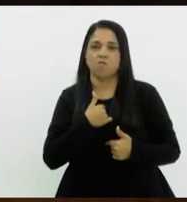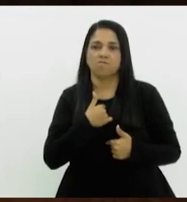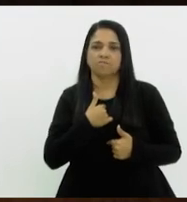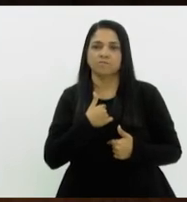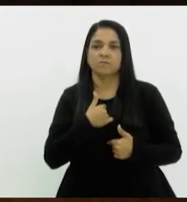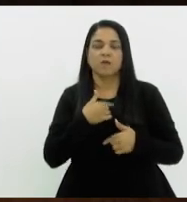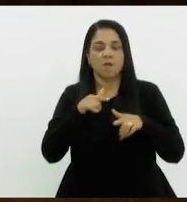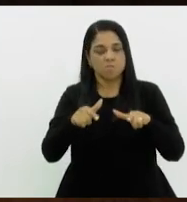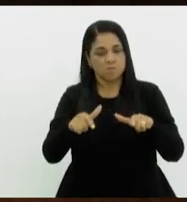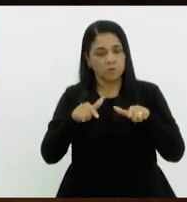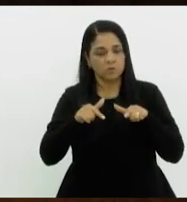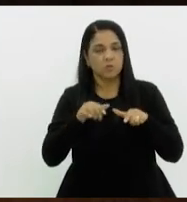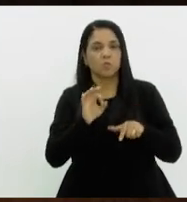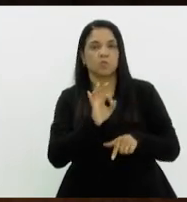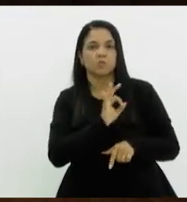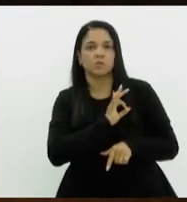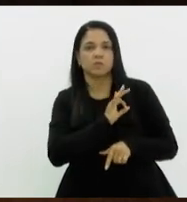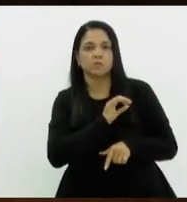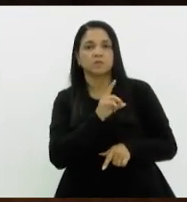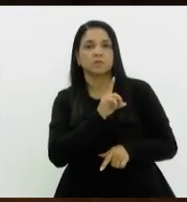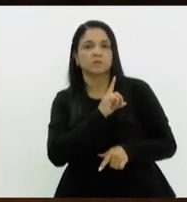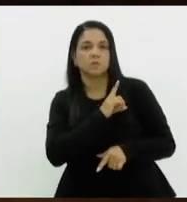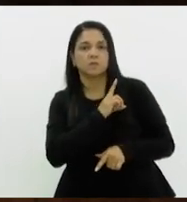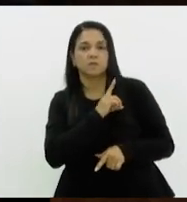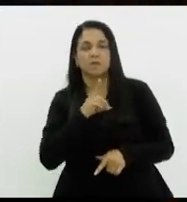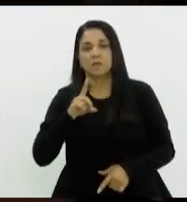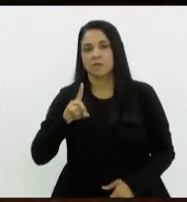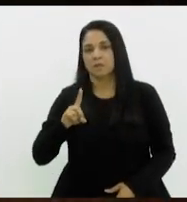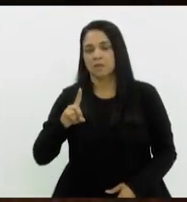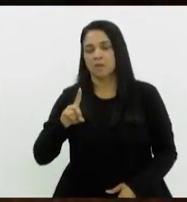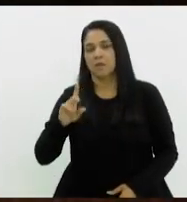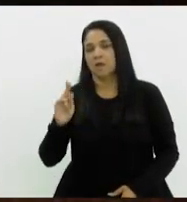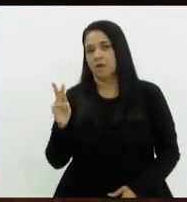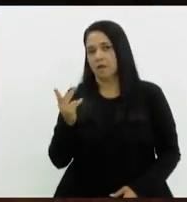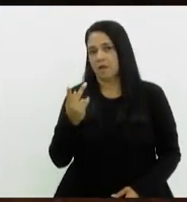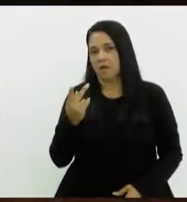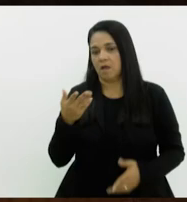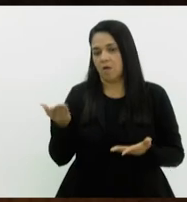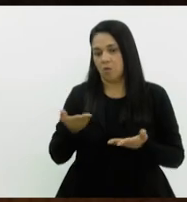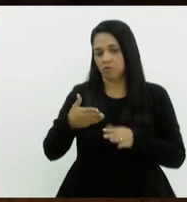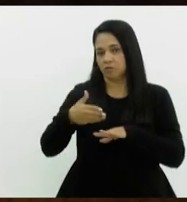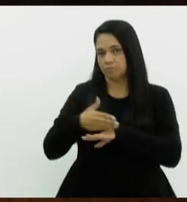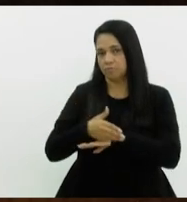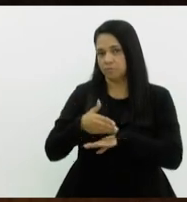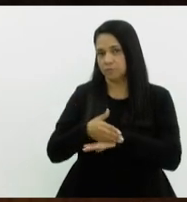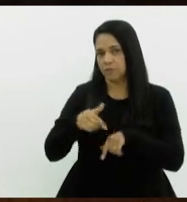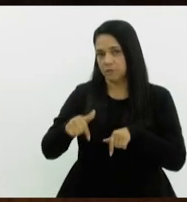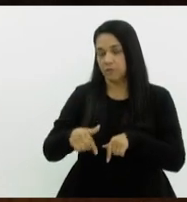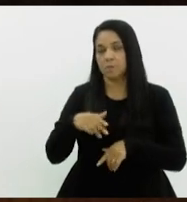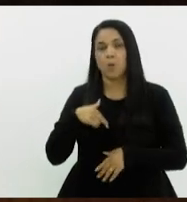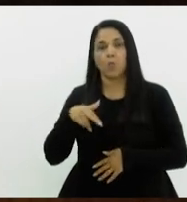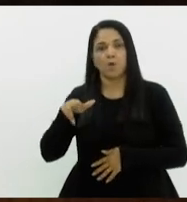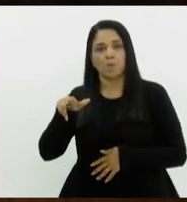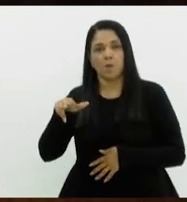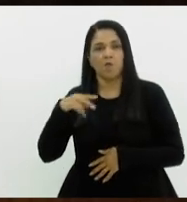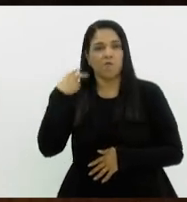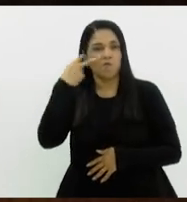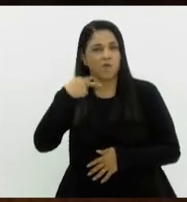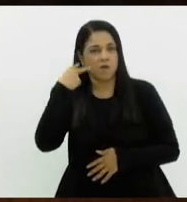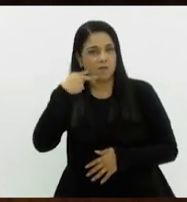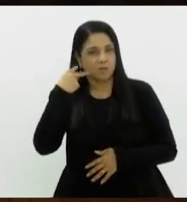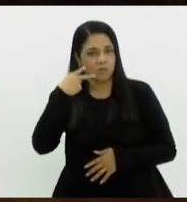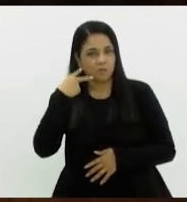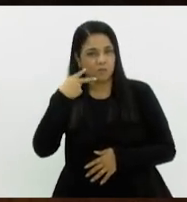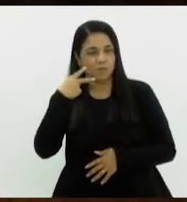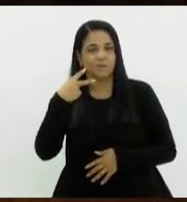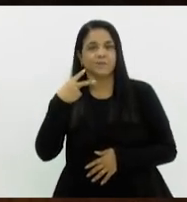moção a policiais da delegacia, da DH, que aqui tiveram nesse plenário hoje. Meu irmão, vereador, e